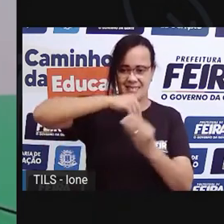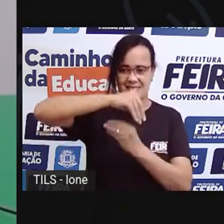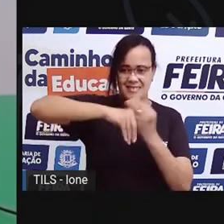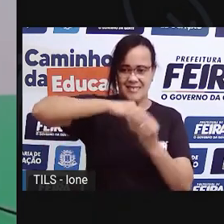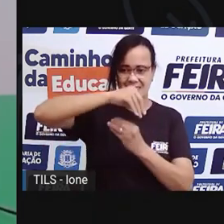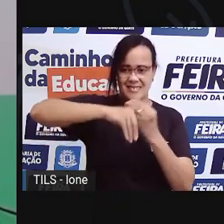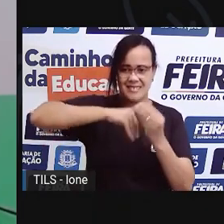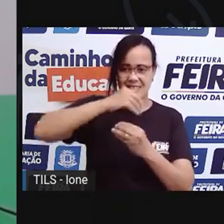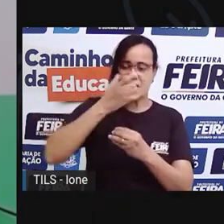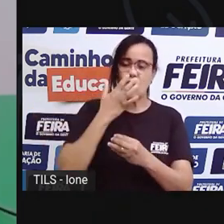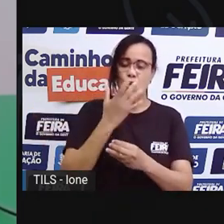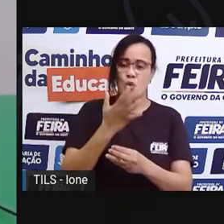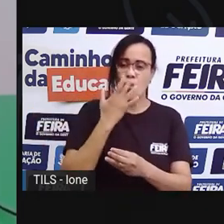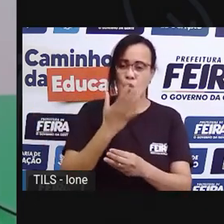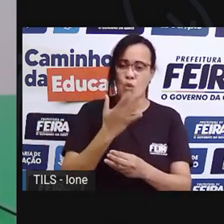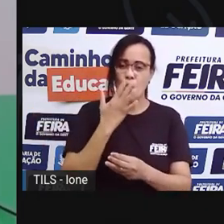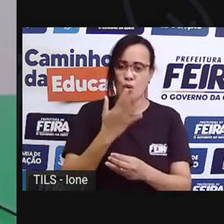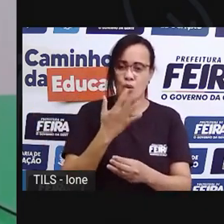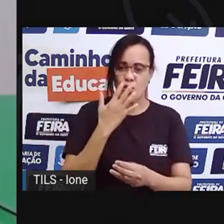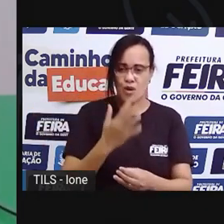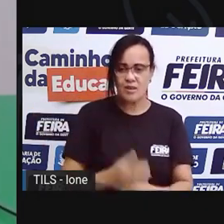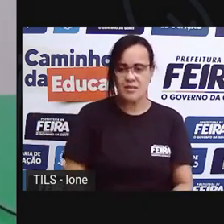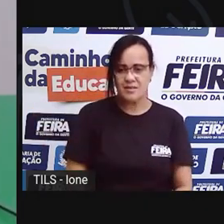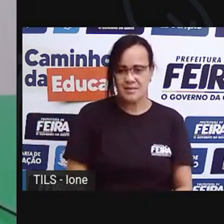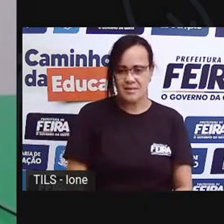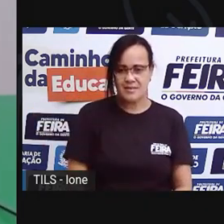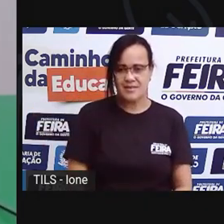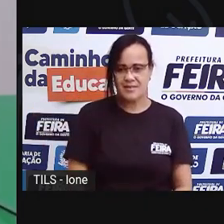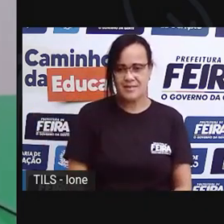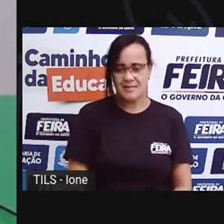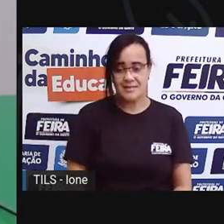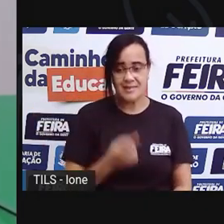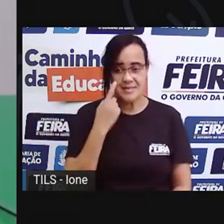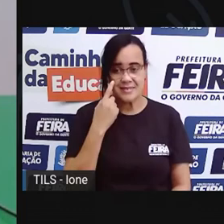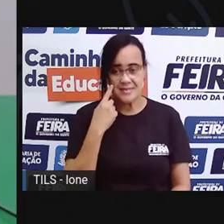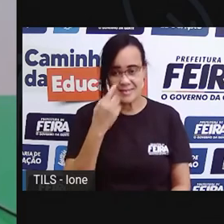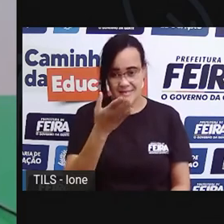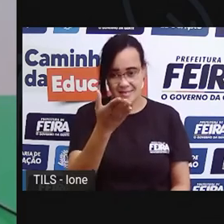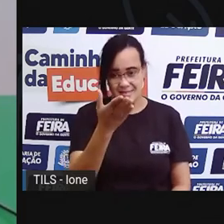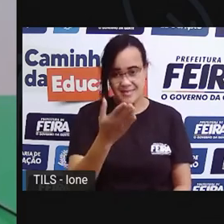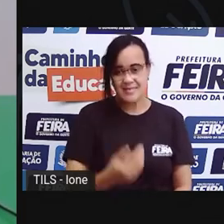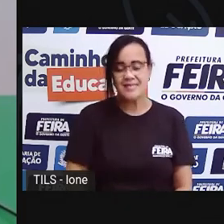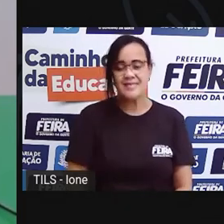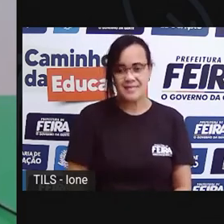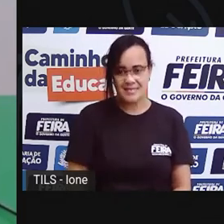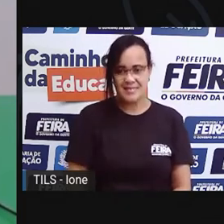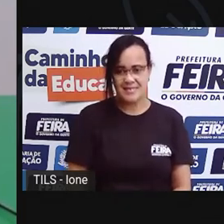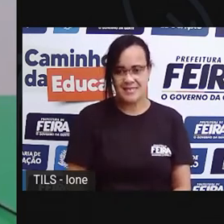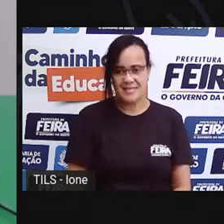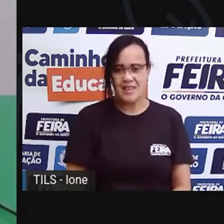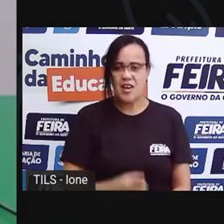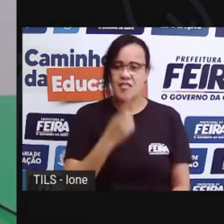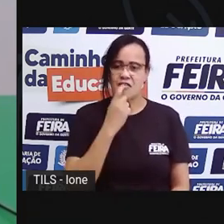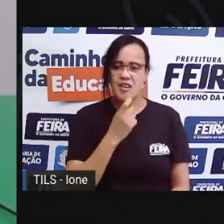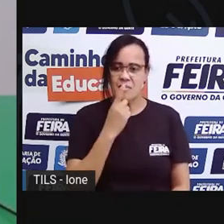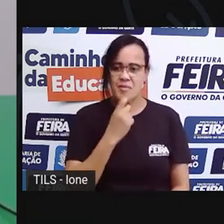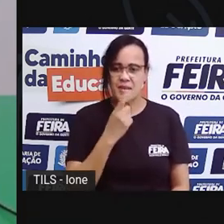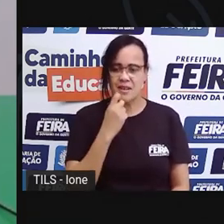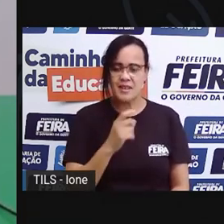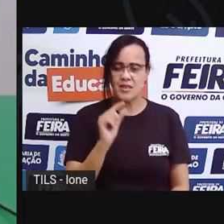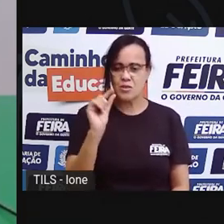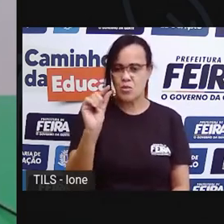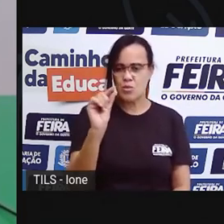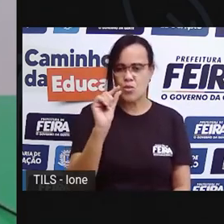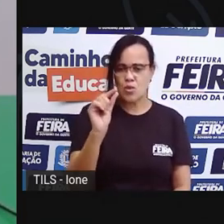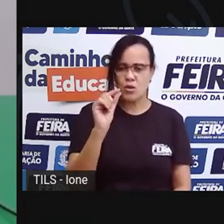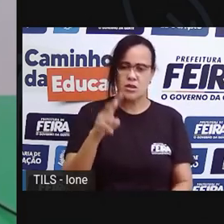ó. A Pro tá fazendo marronzinho aqui, ó. Tinha vermelho na tampa. A Pro colocou um pouquinho de verde. Vou colocar